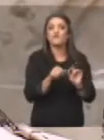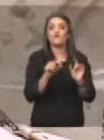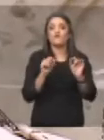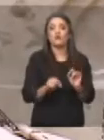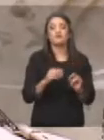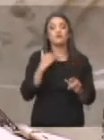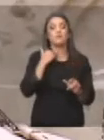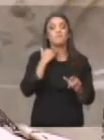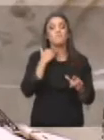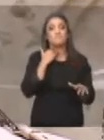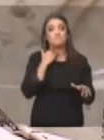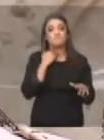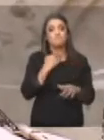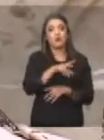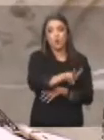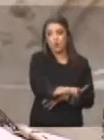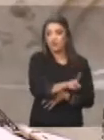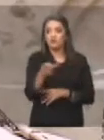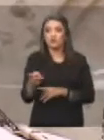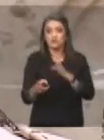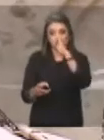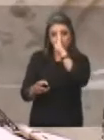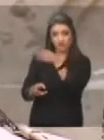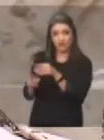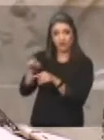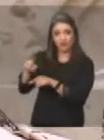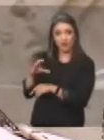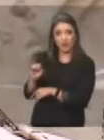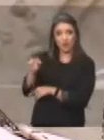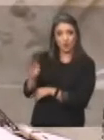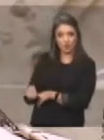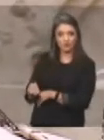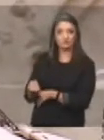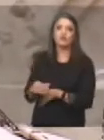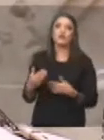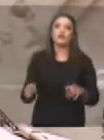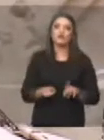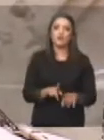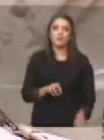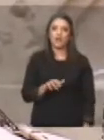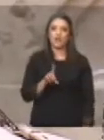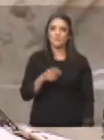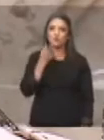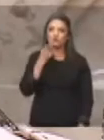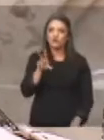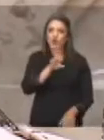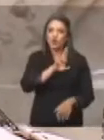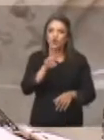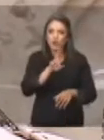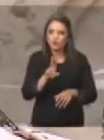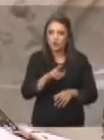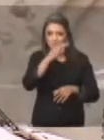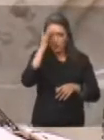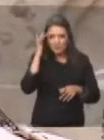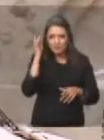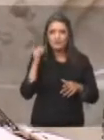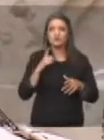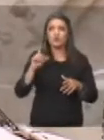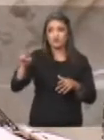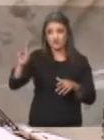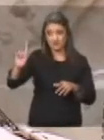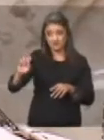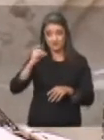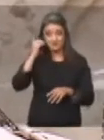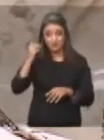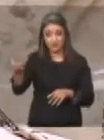transferências bancárias diretamente para a conta do réu. Raimundo Gomes citou nominalmente que se recordava de ter recolhido por ordem do réu